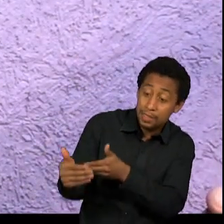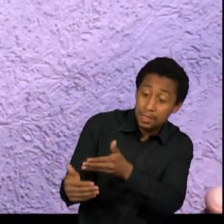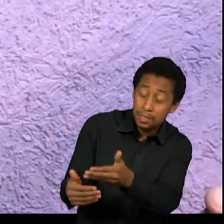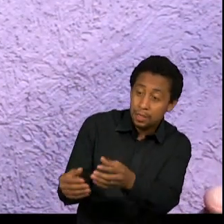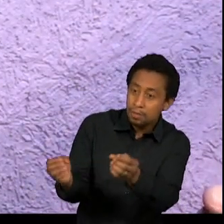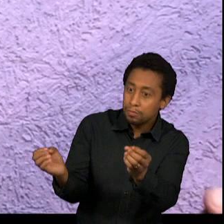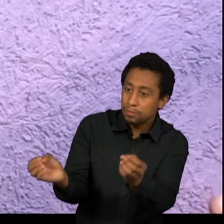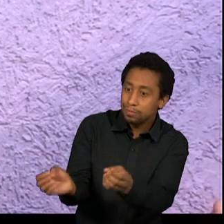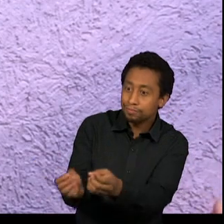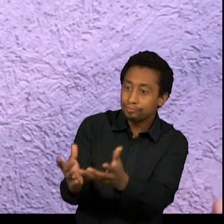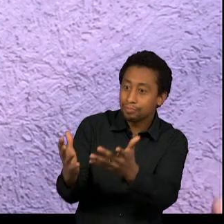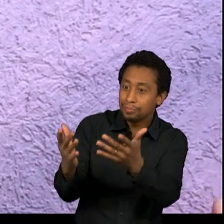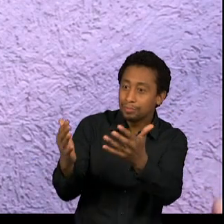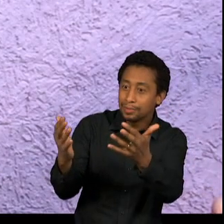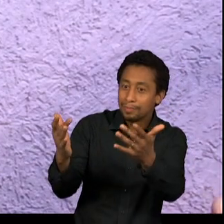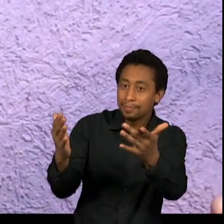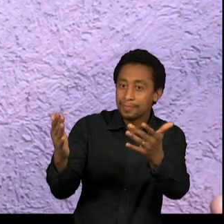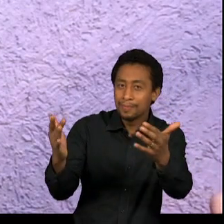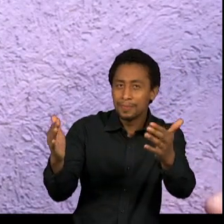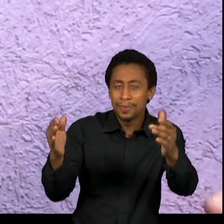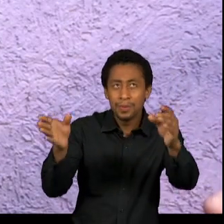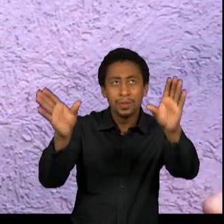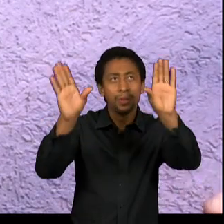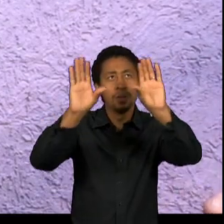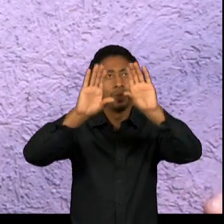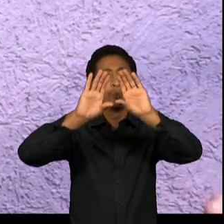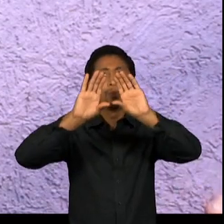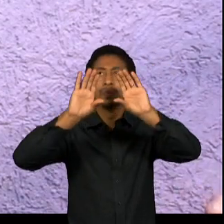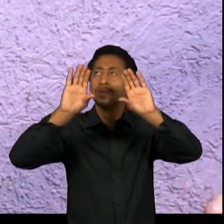milagre, o céu resplandeceu,